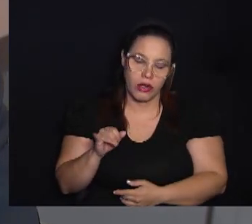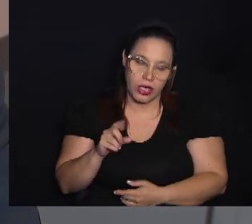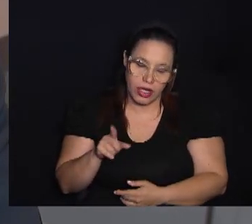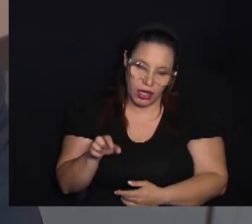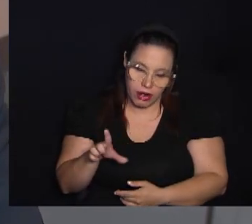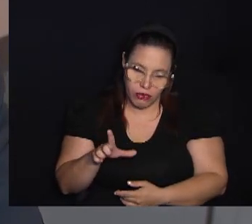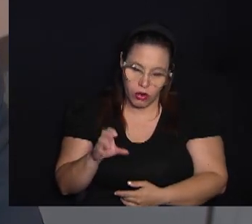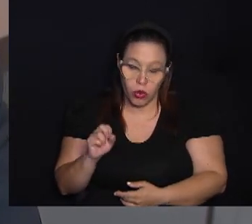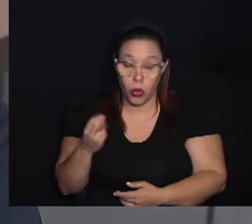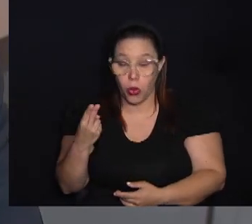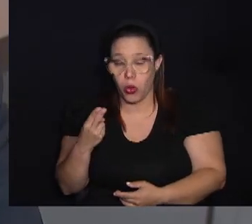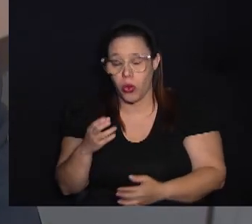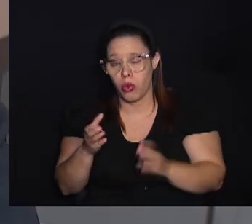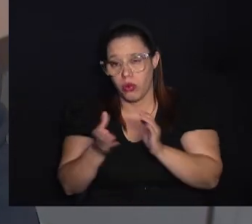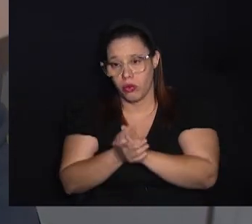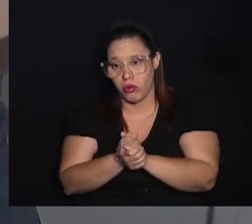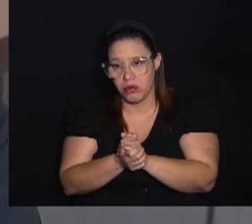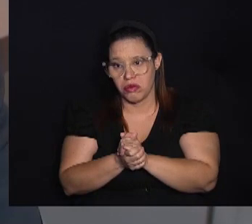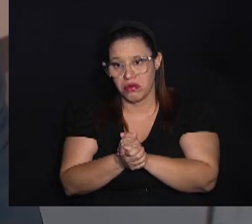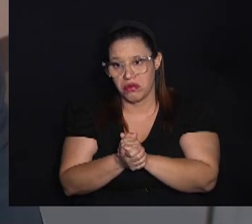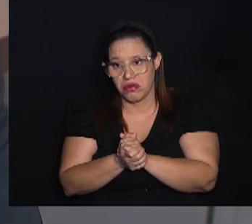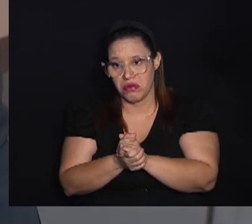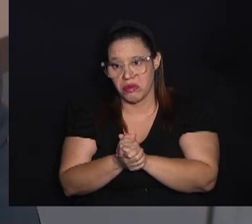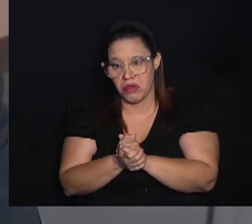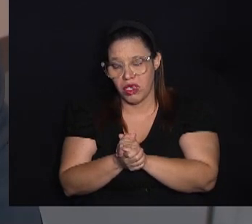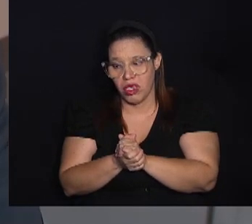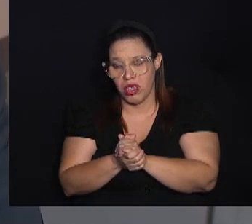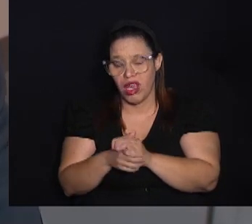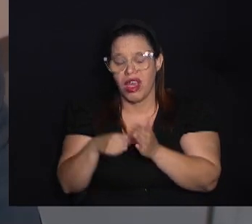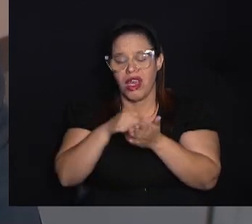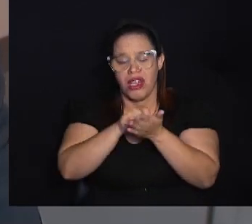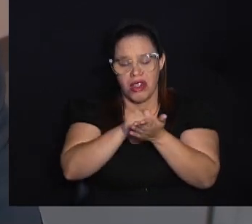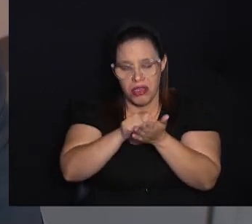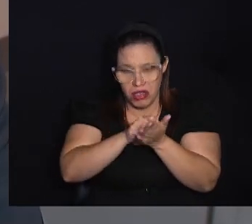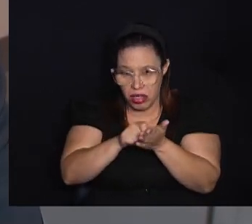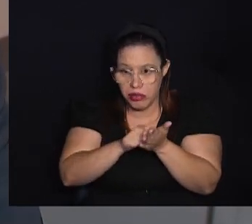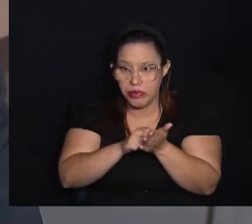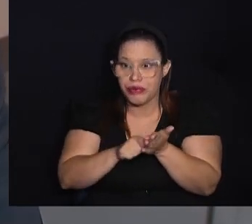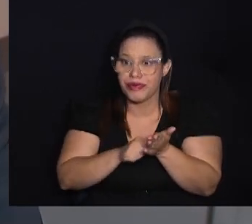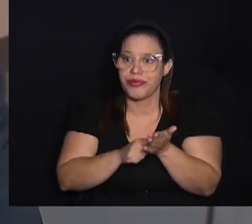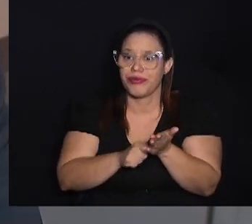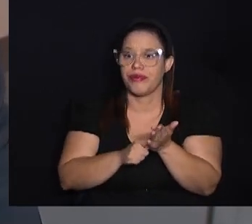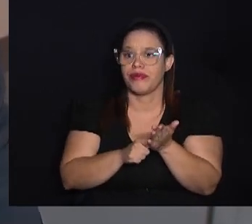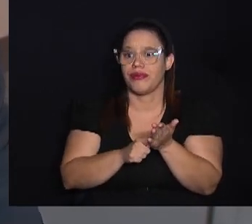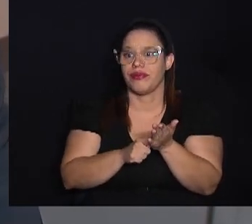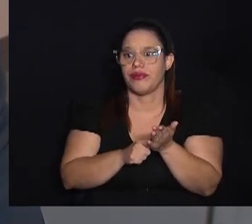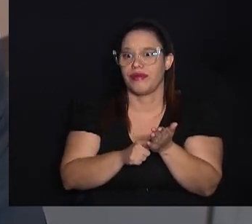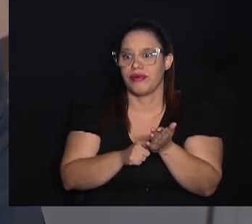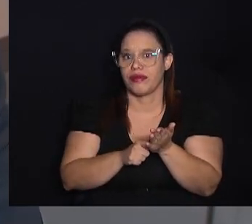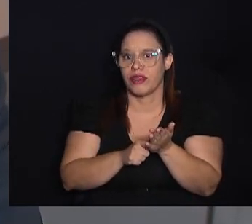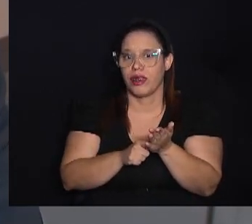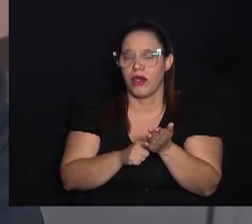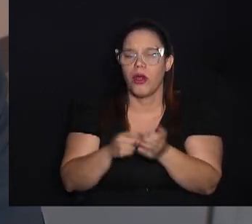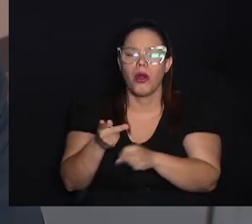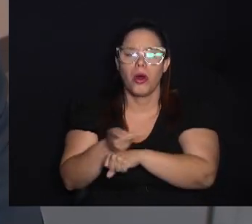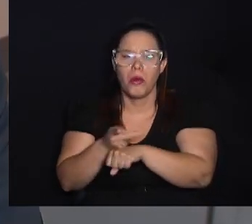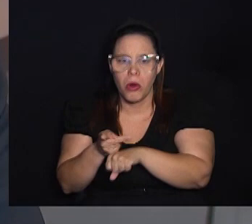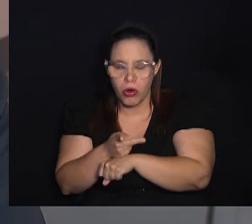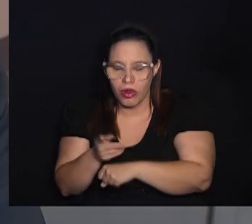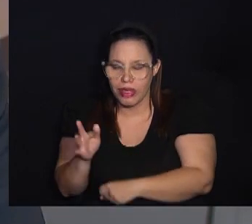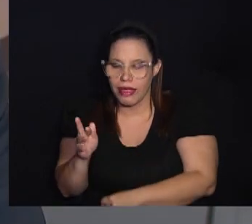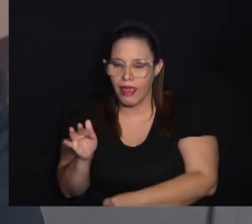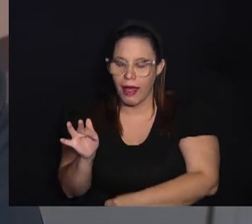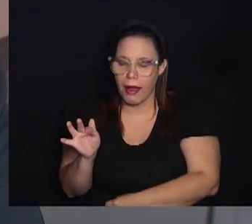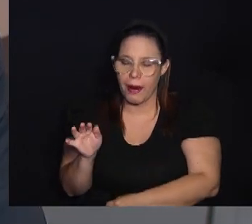casamento, eu sugiro que você formalize-a, né? Que você efetivamente procure um tabelião e